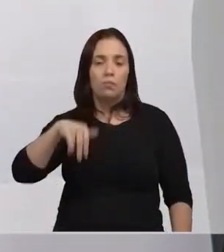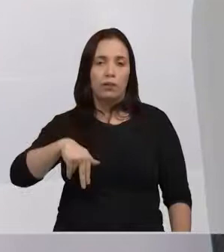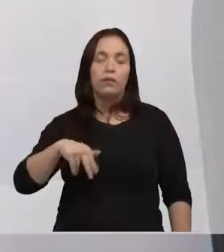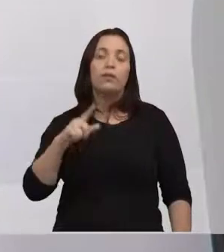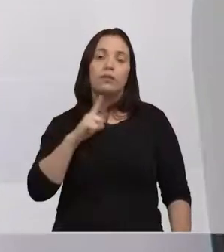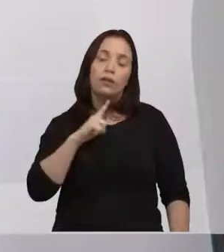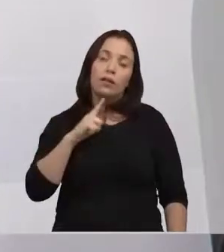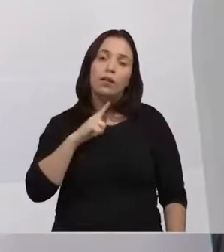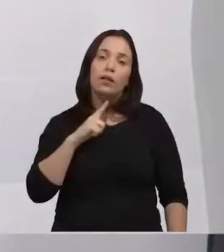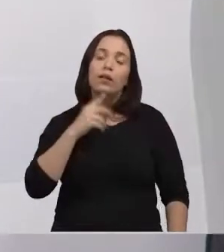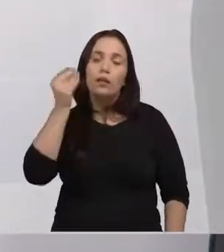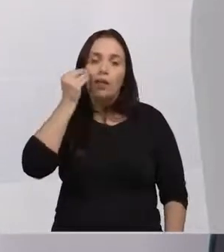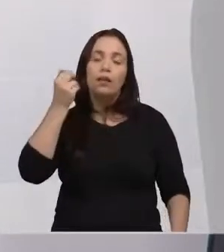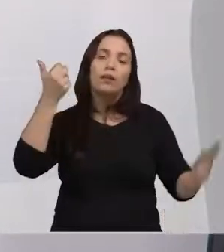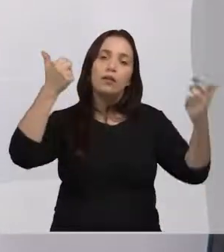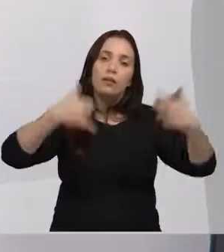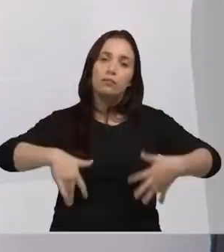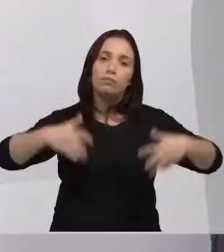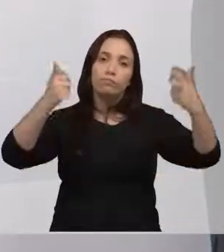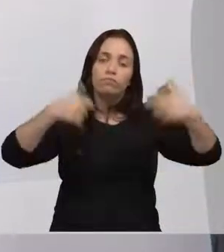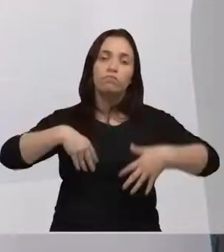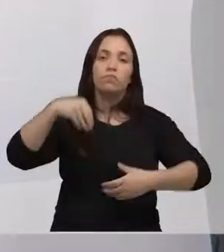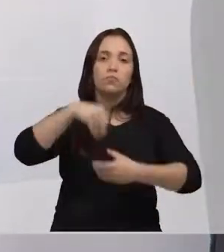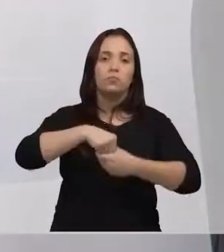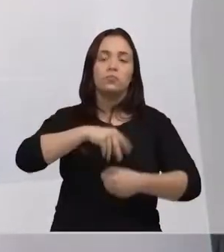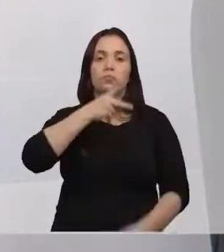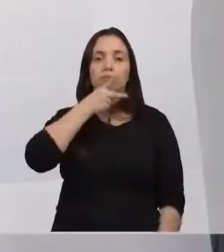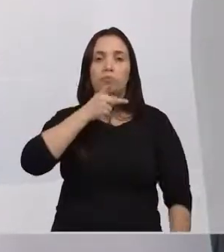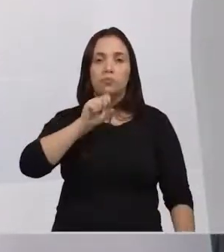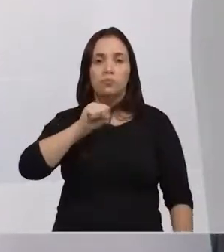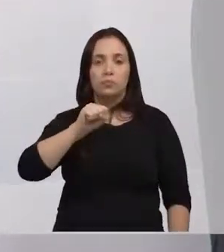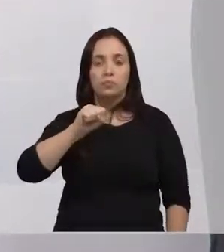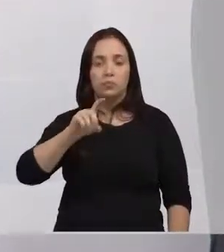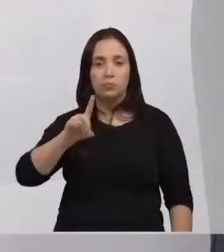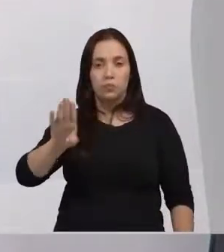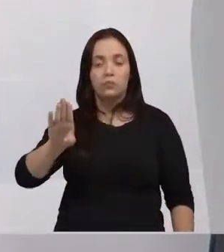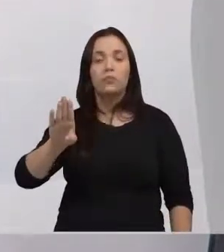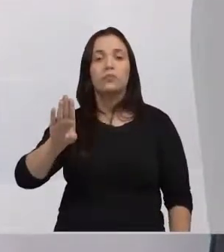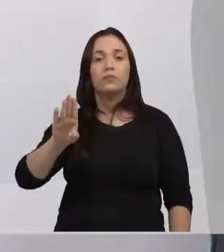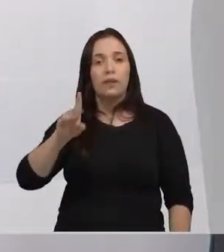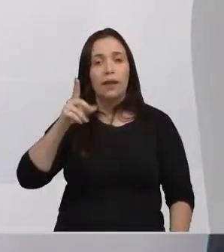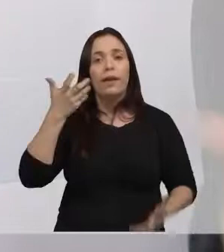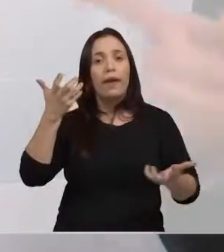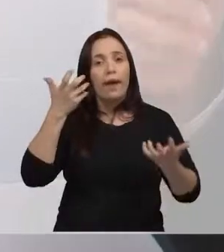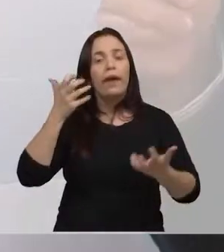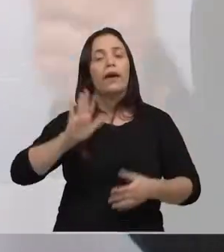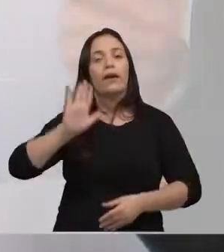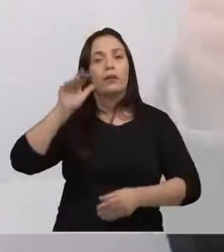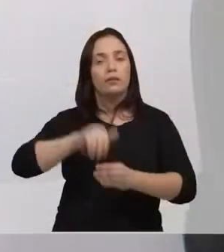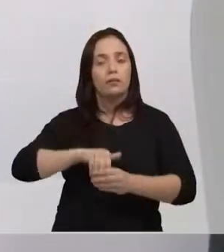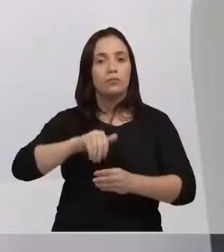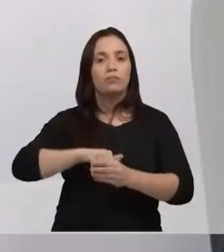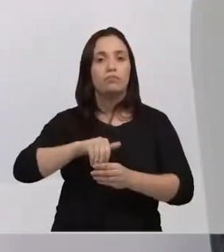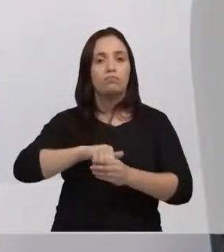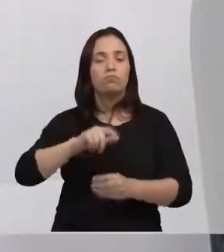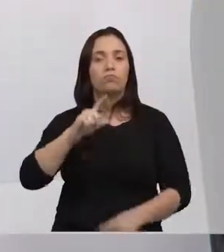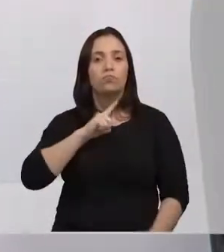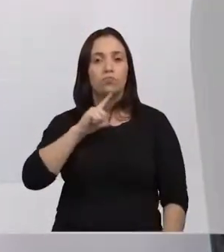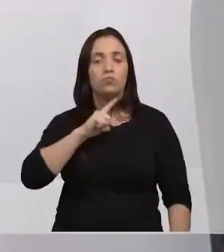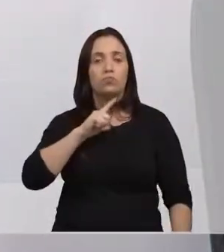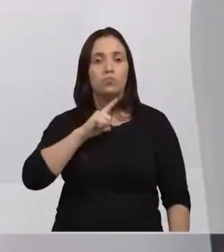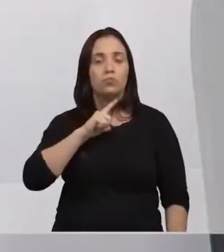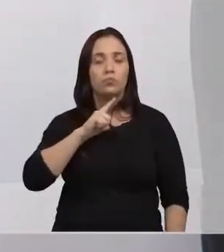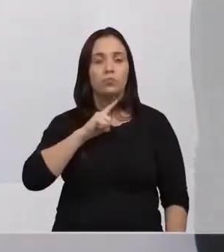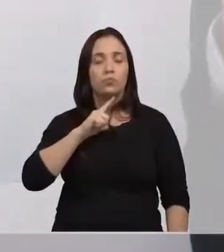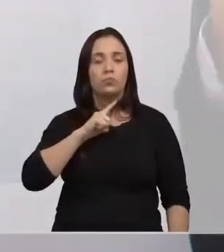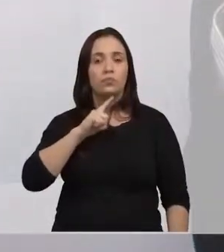está tentando explicar aos seus pares dentro do PSDB que ainda é um candidato viável. E cada vez mais os tucanos estão